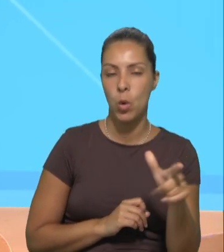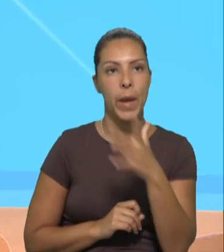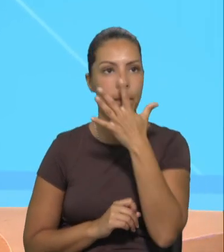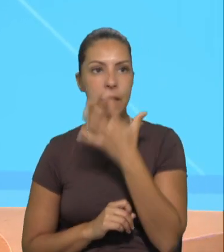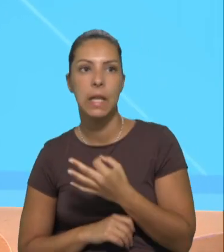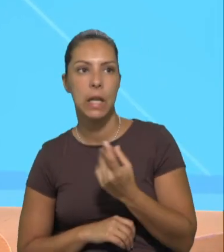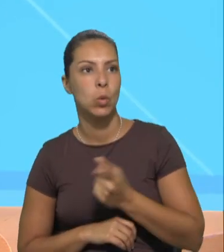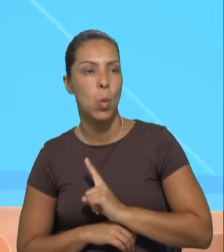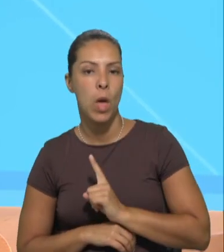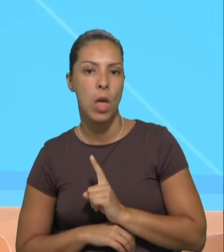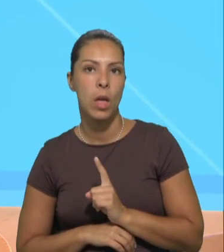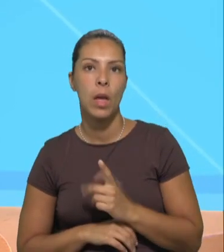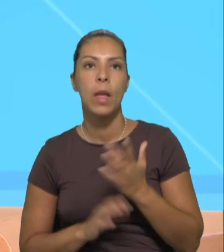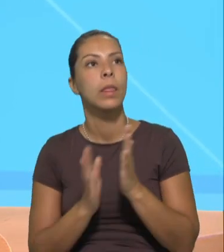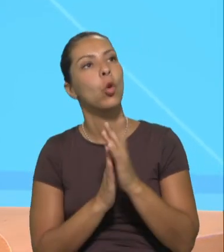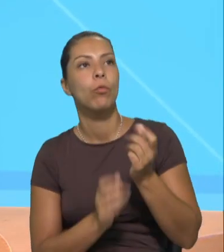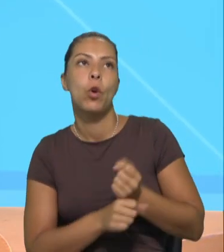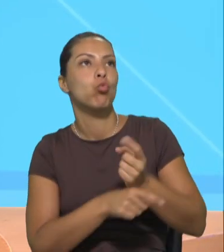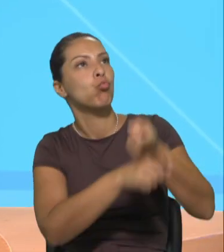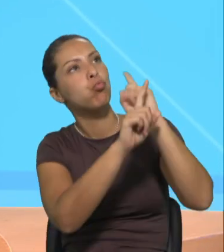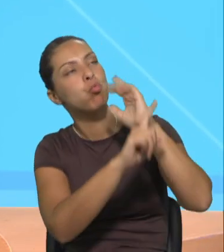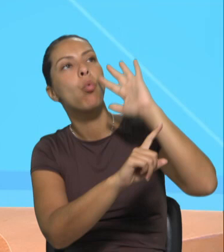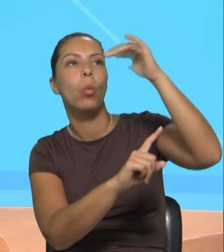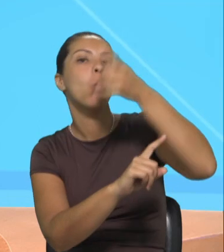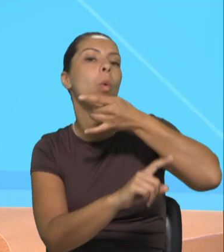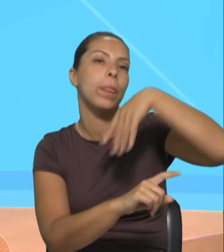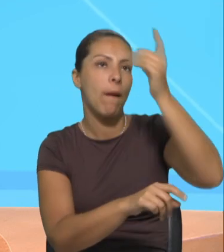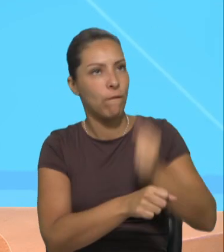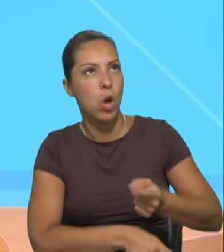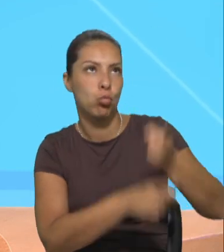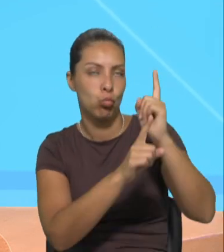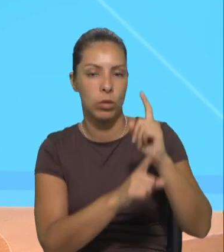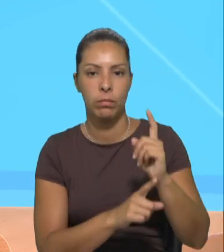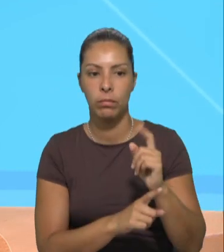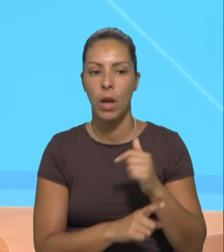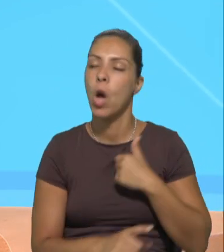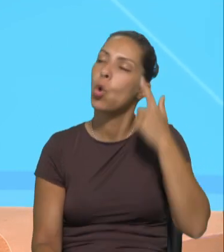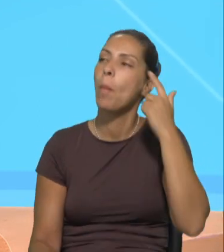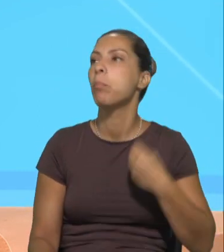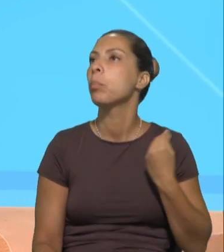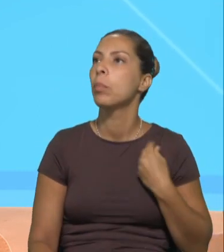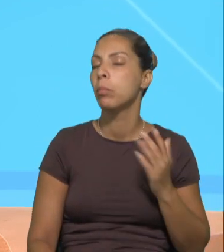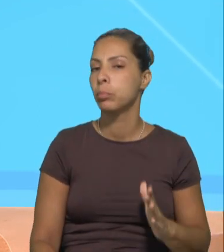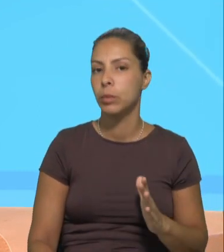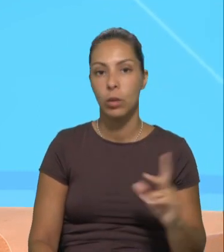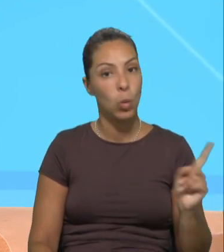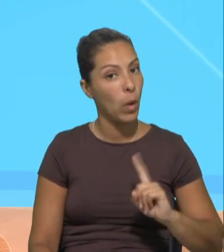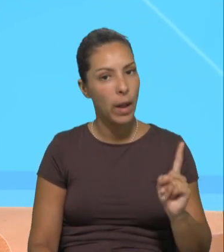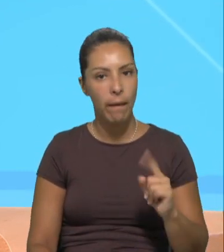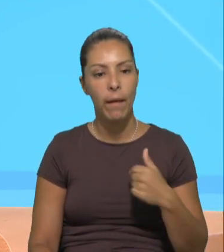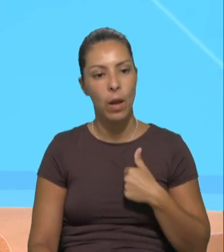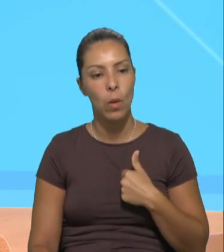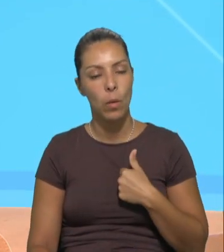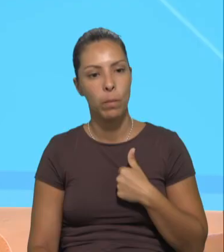de Deus fará. E, portanto, eu não tenho que estar preocupado. É mais a garantia e a certeza de que